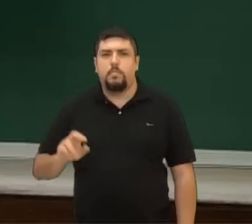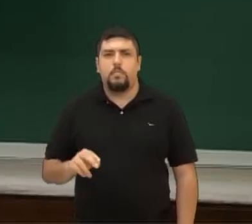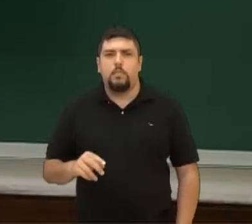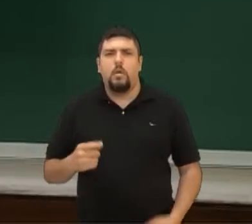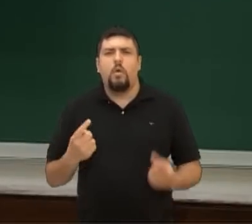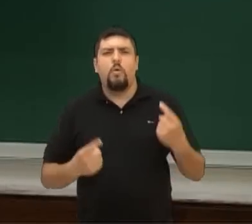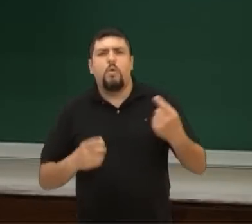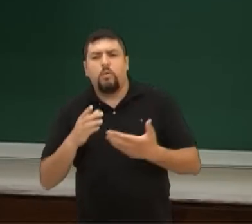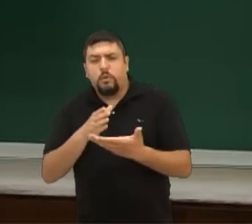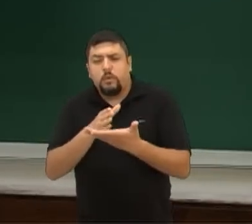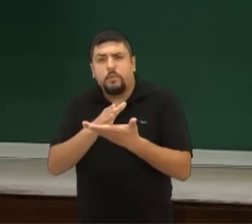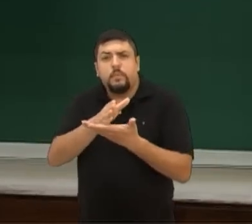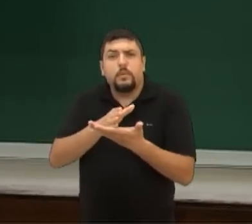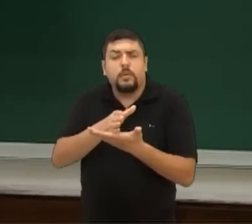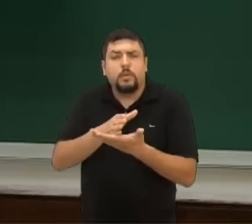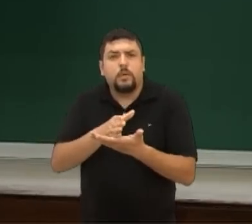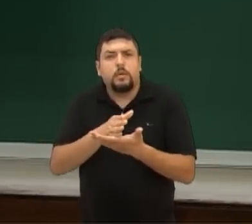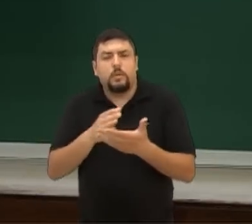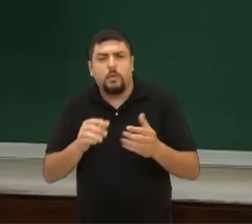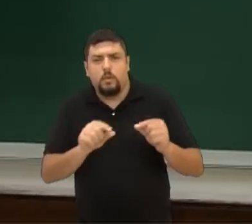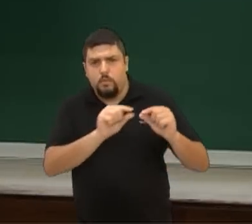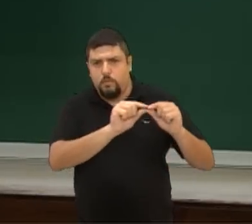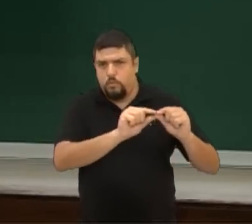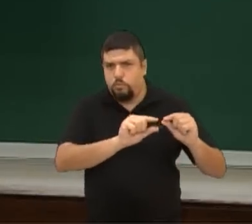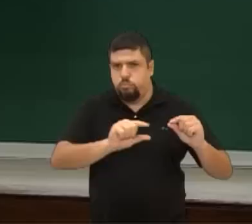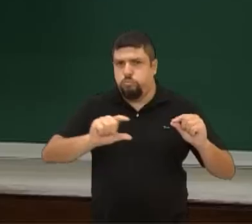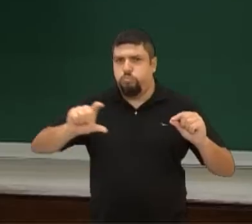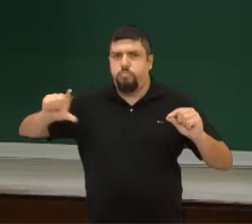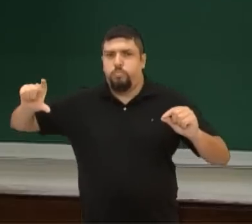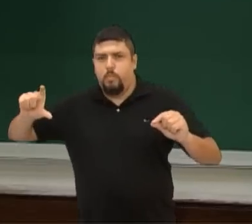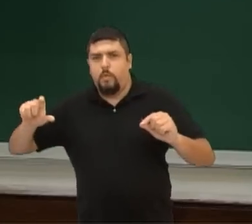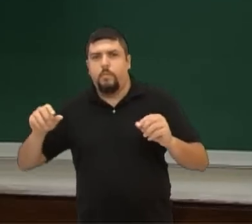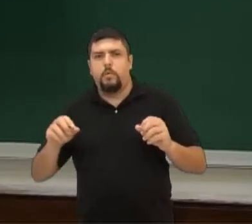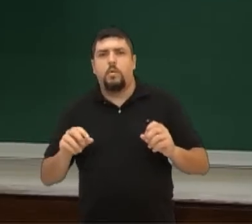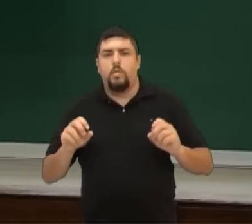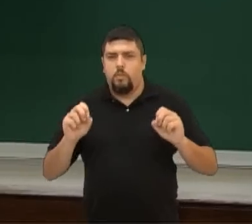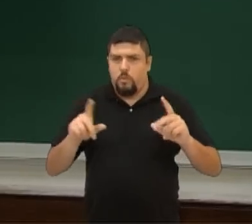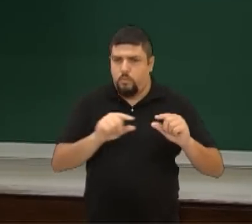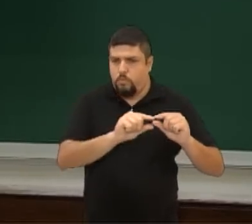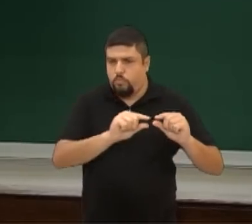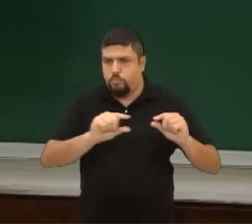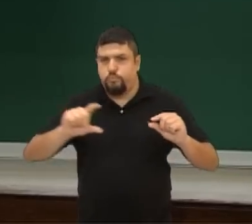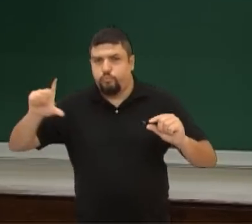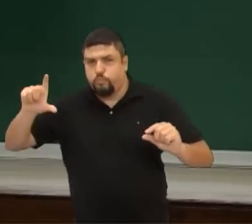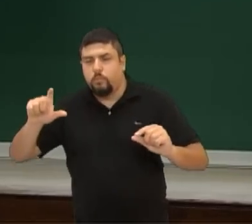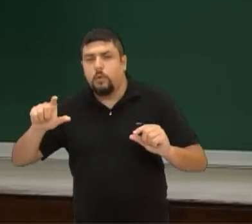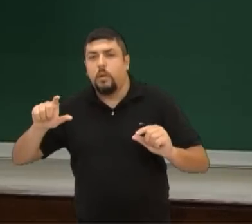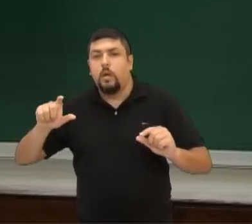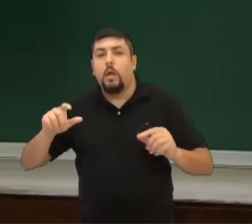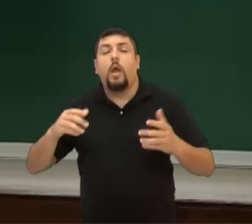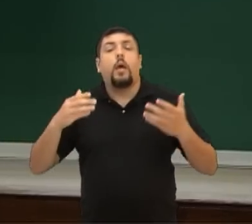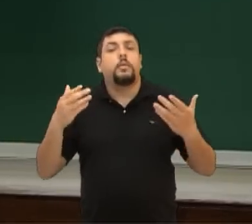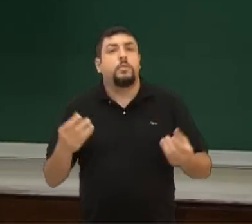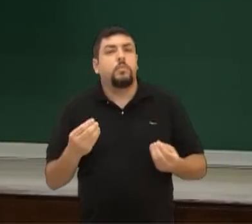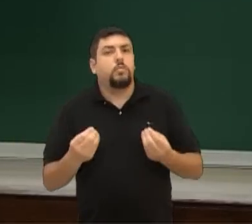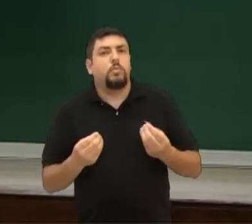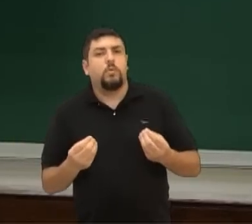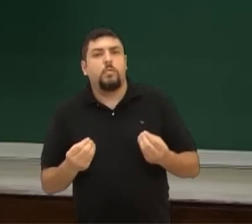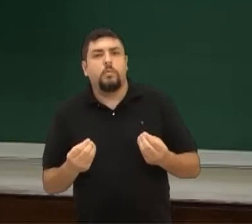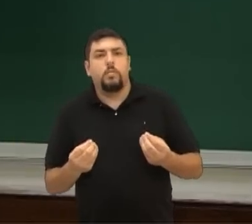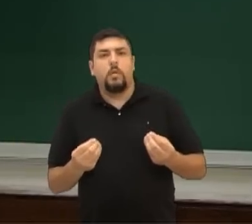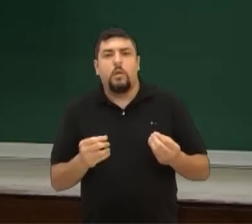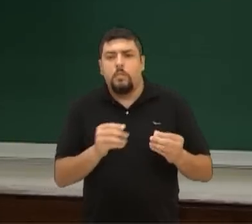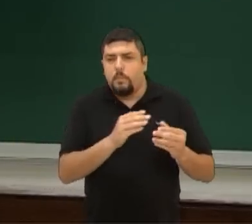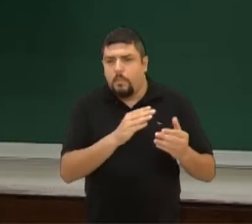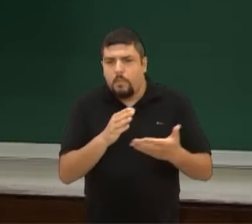meio, professora? Coloquei na ordem os números, tá certo? Coloquei numa ordem crescente e ficaram 2 números no